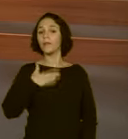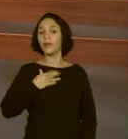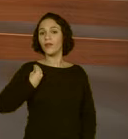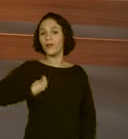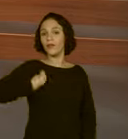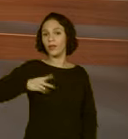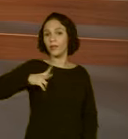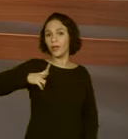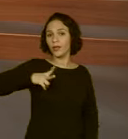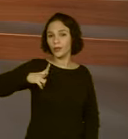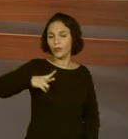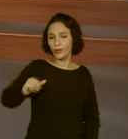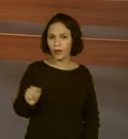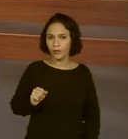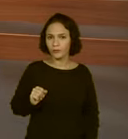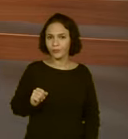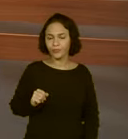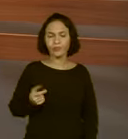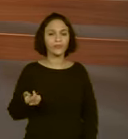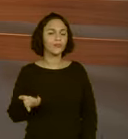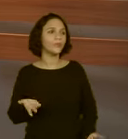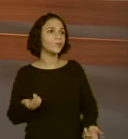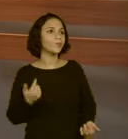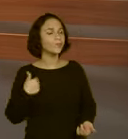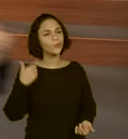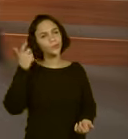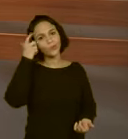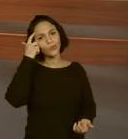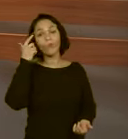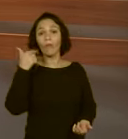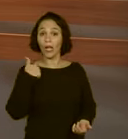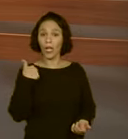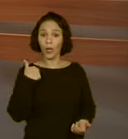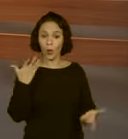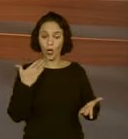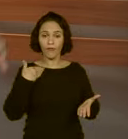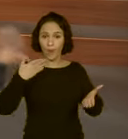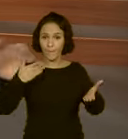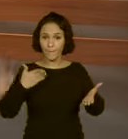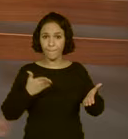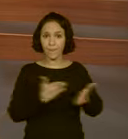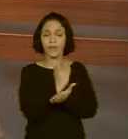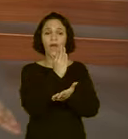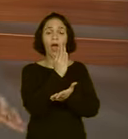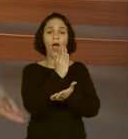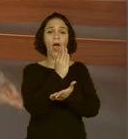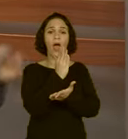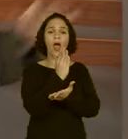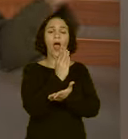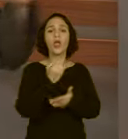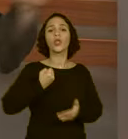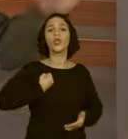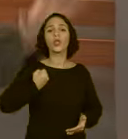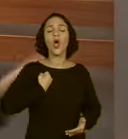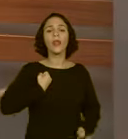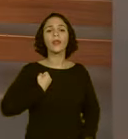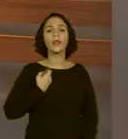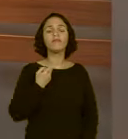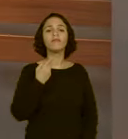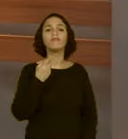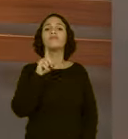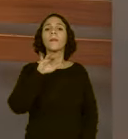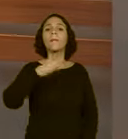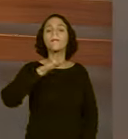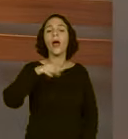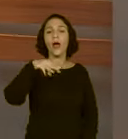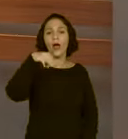pessoal. Então, eu tenho a estimativa de que eu vou passar de ano com uma nota de média de 8,5.